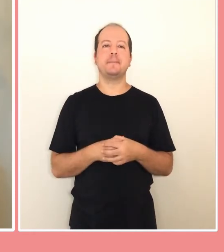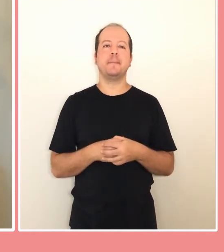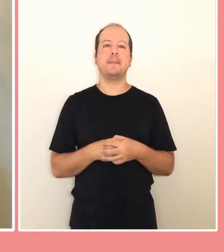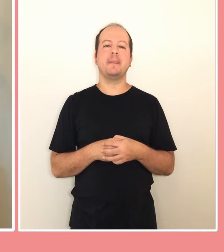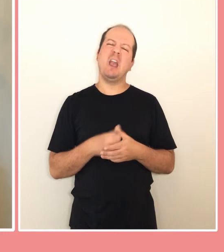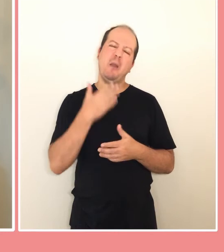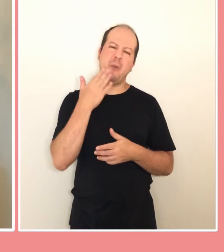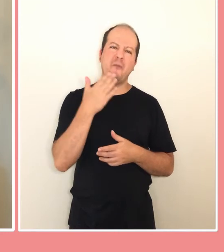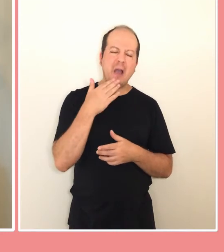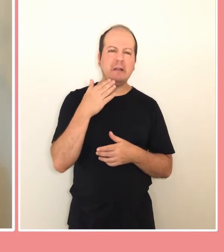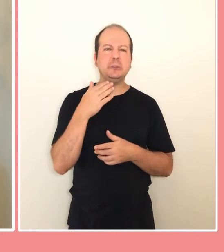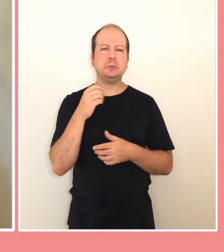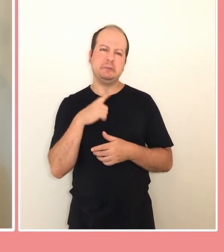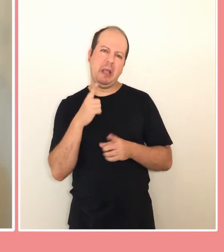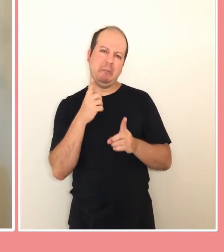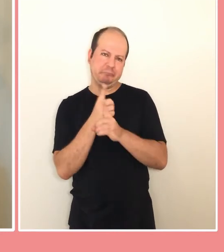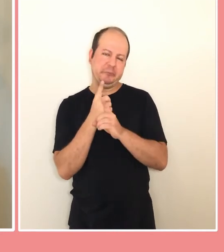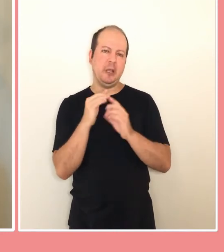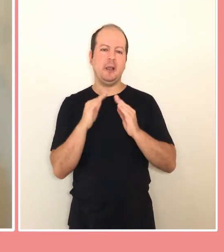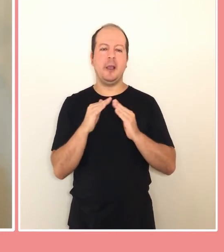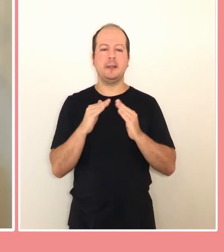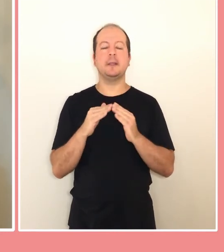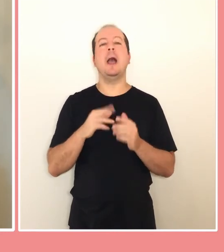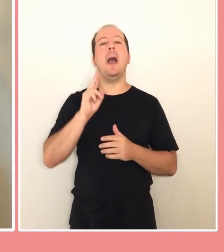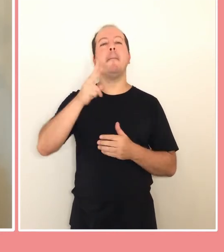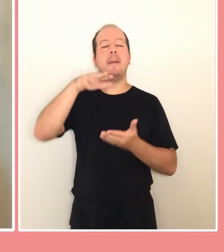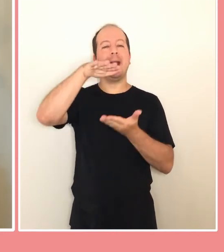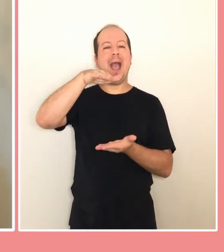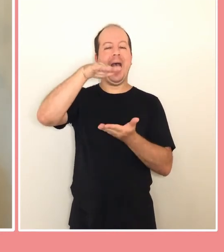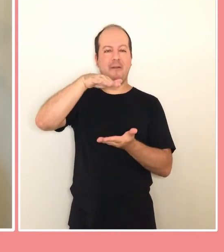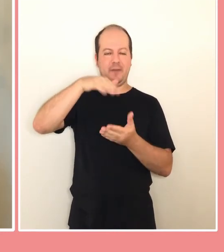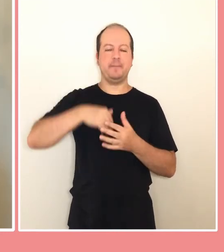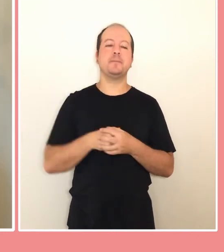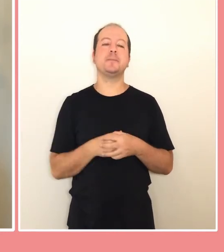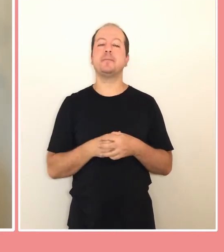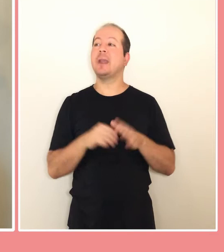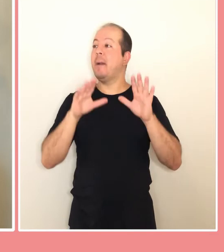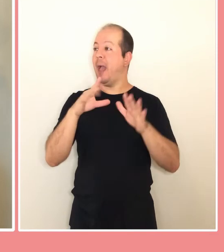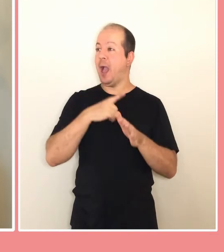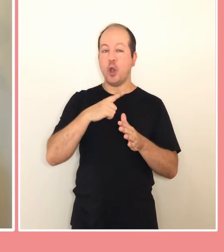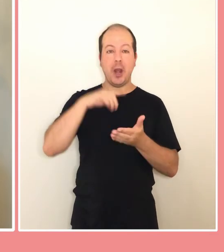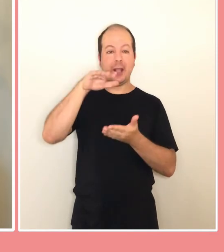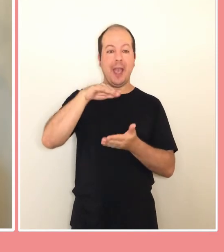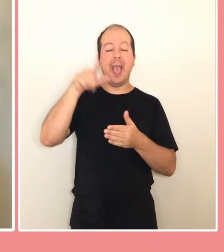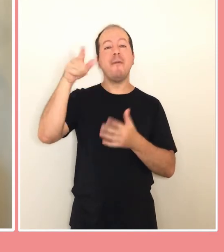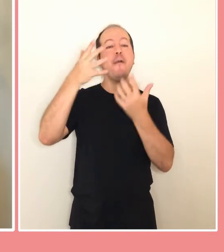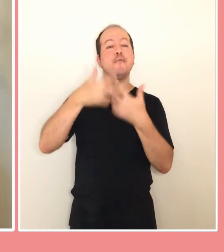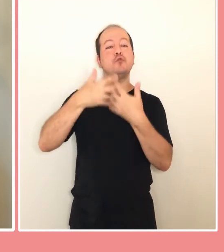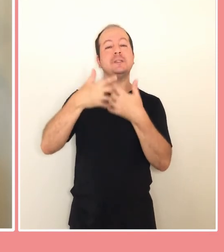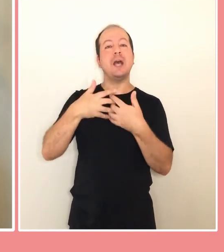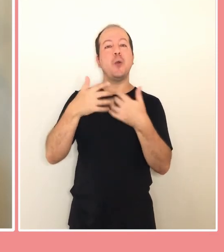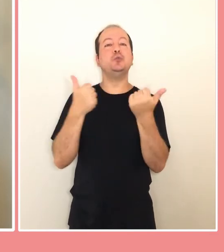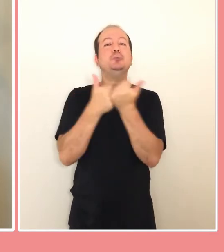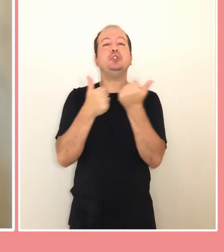mais facilmente podemos ter em casa, é a mesma garrafa PET, só que agora essa garrafa vai fazer a função do